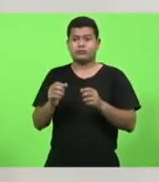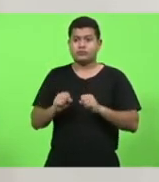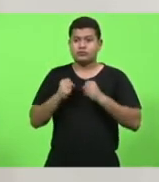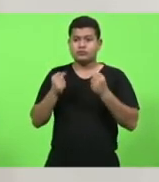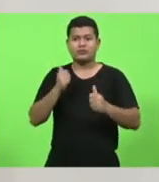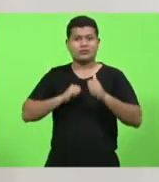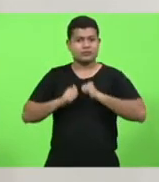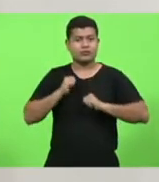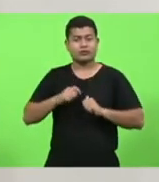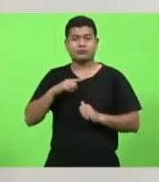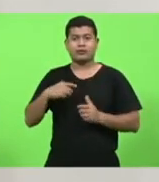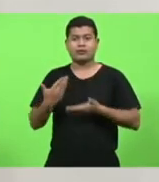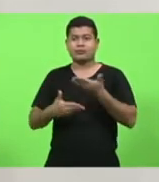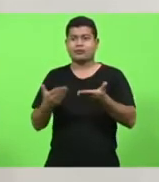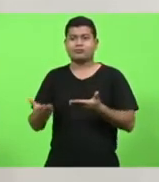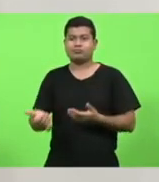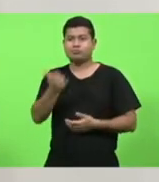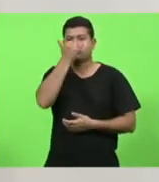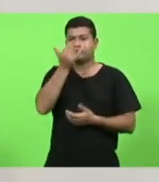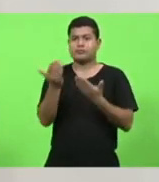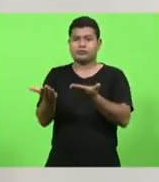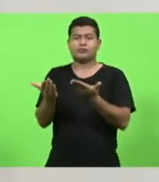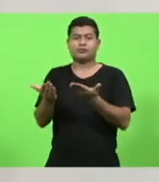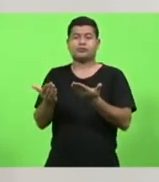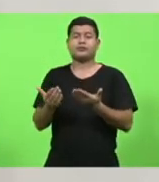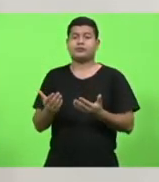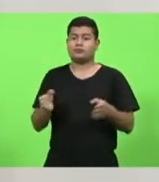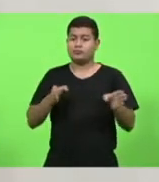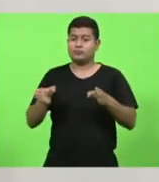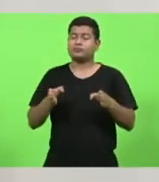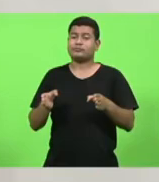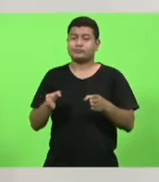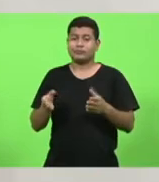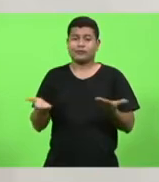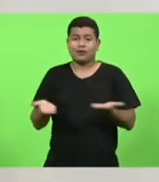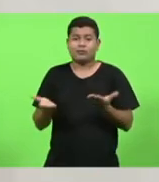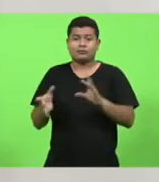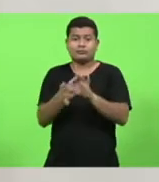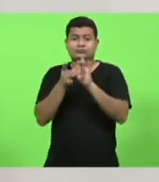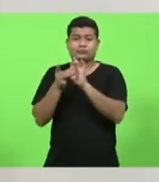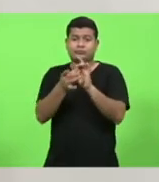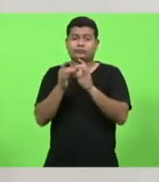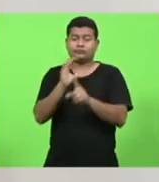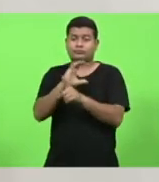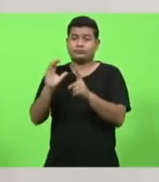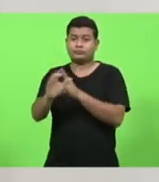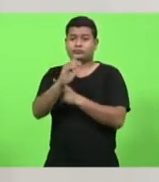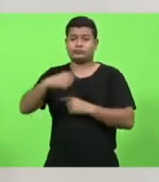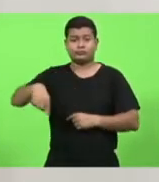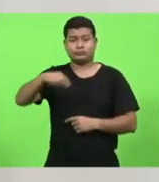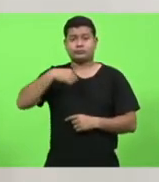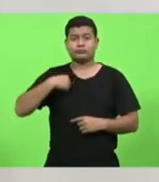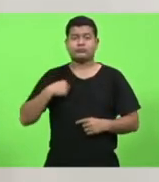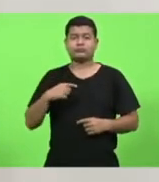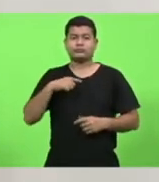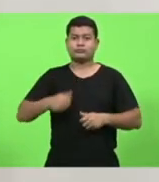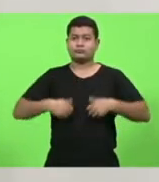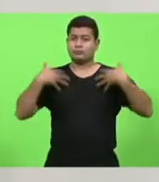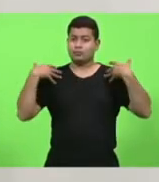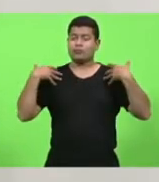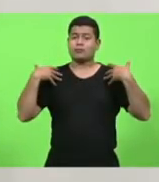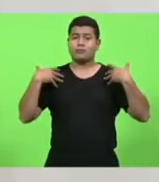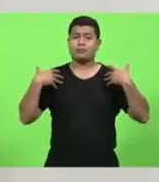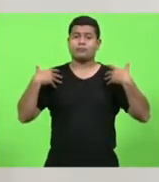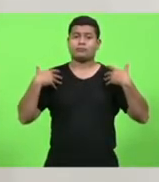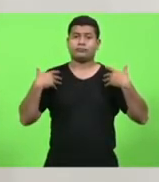água fria num momento tão importante de união dessa comunidade que nos faz ter muito orgulho. Eu quero